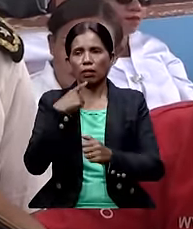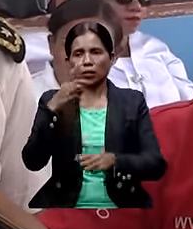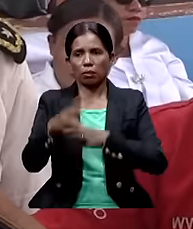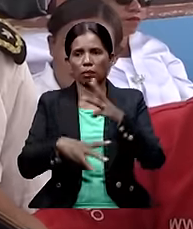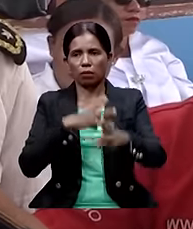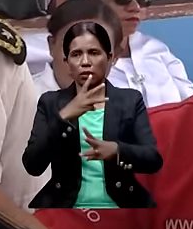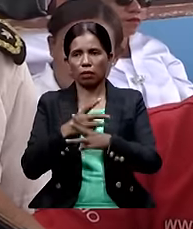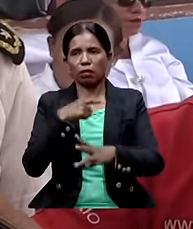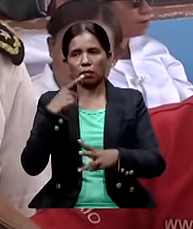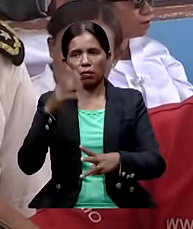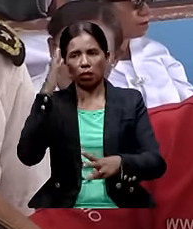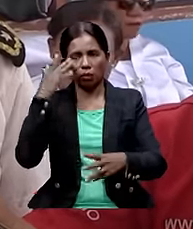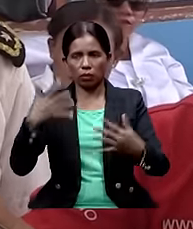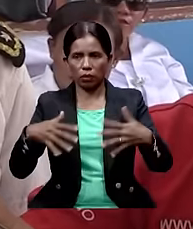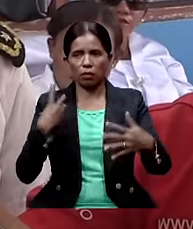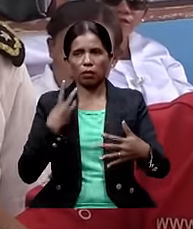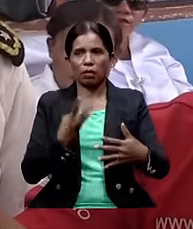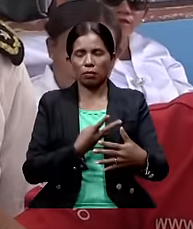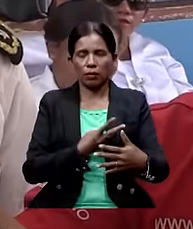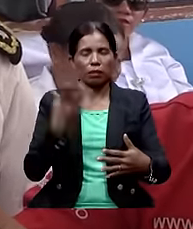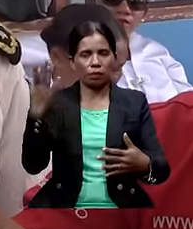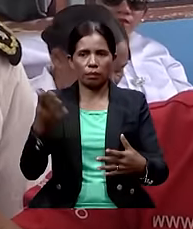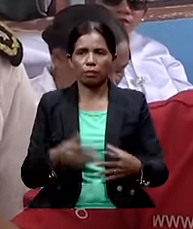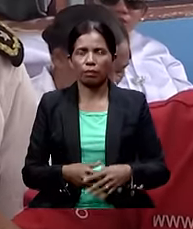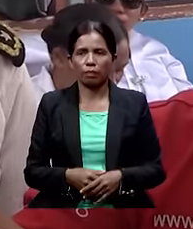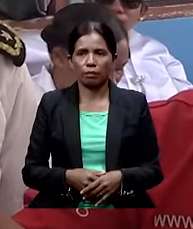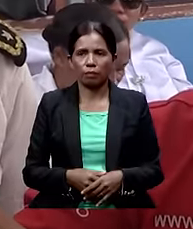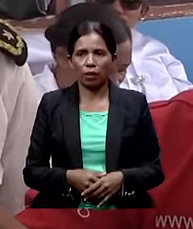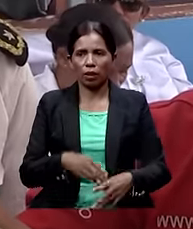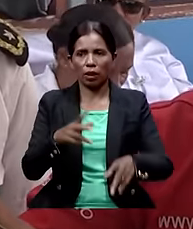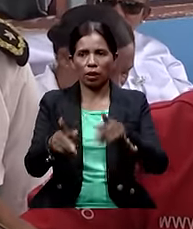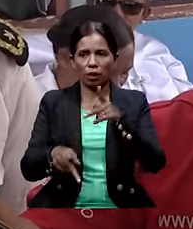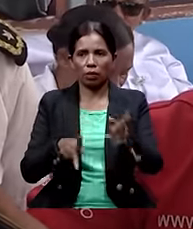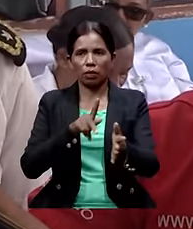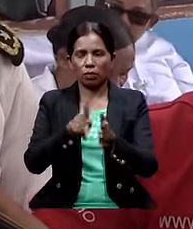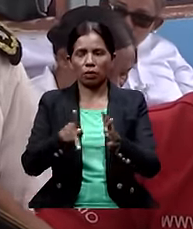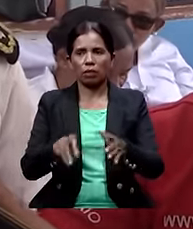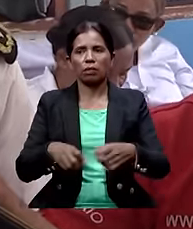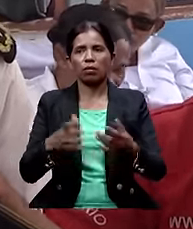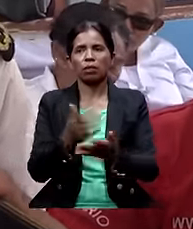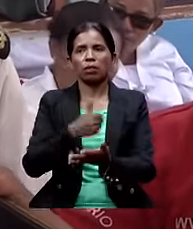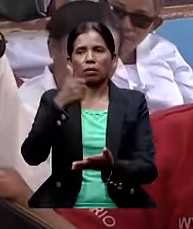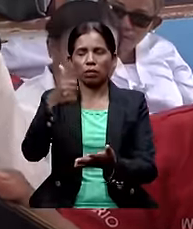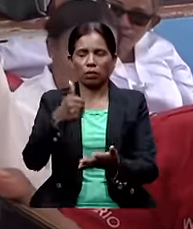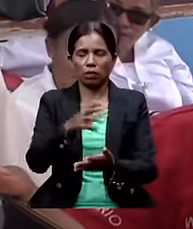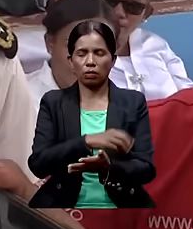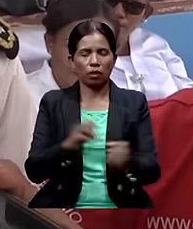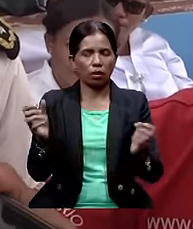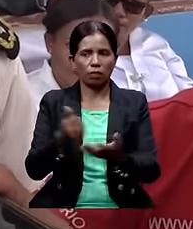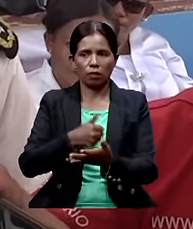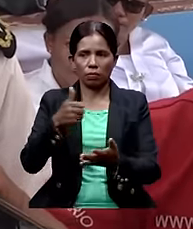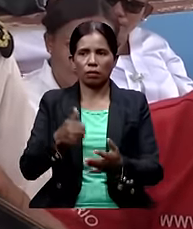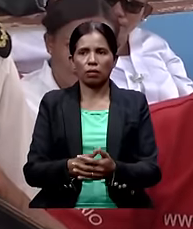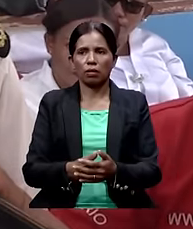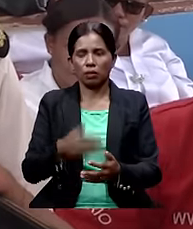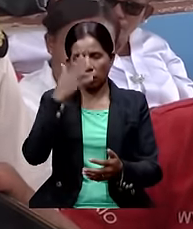é uma grande fome, cuidado, associa com a minha mãe. Né, povo ida, mas o outro de povo, não é o maná, o lado do povo, não é o maná, não é ali. Não sabe